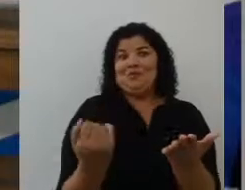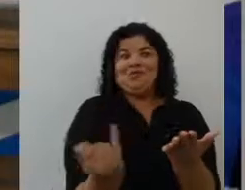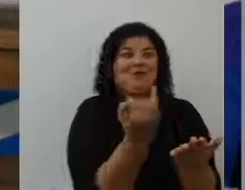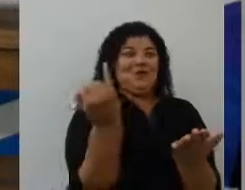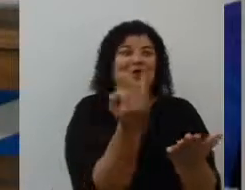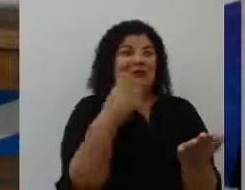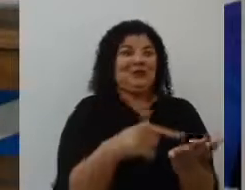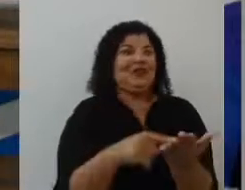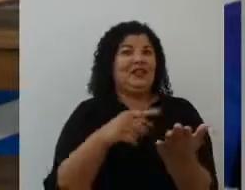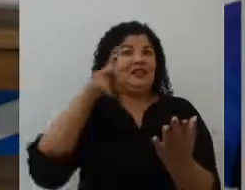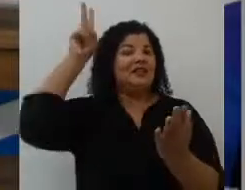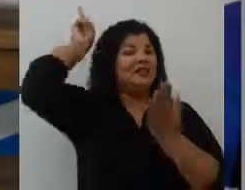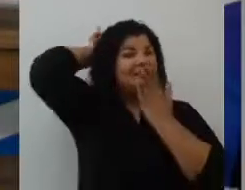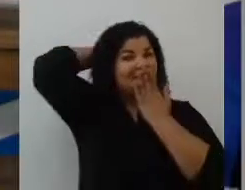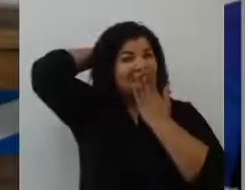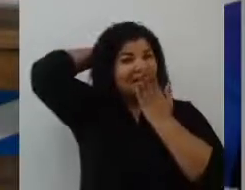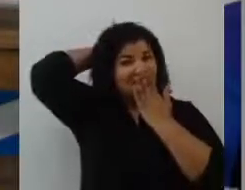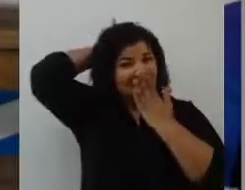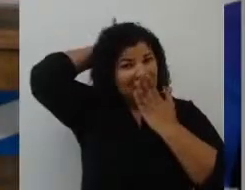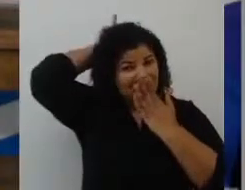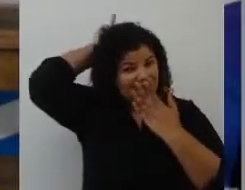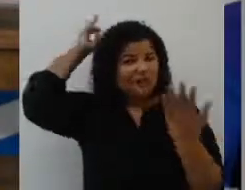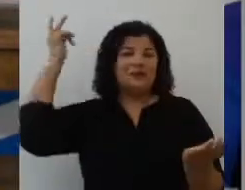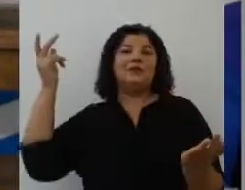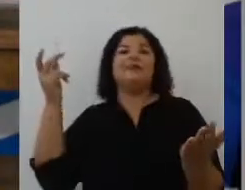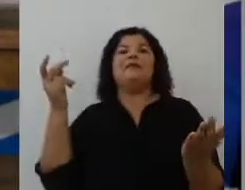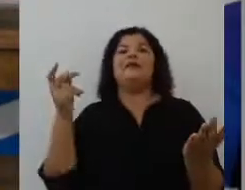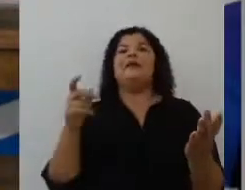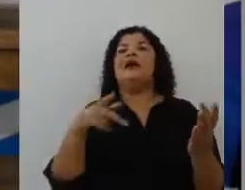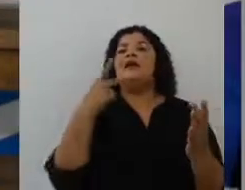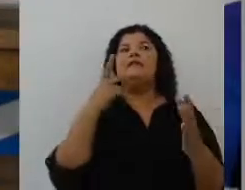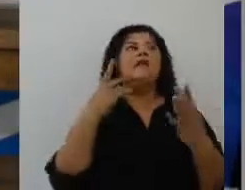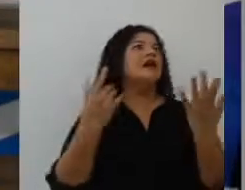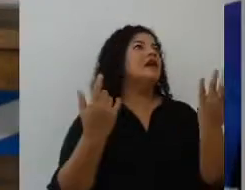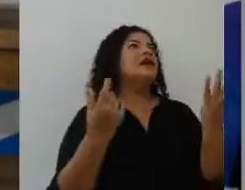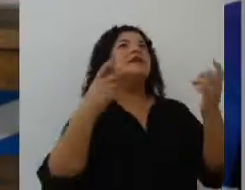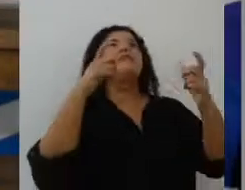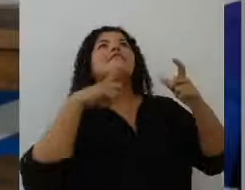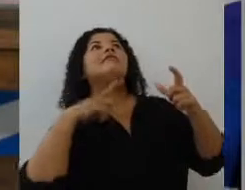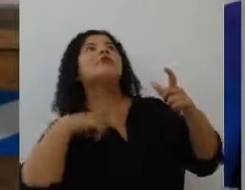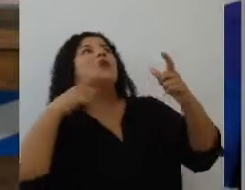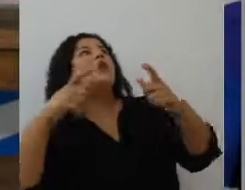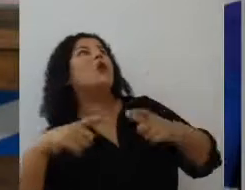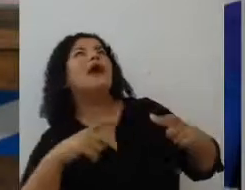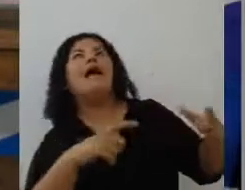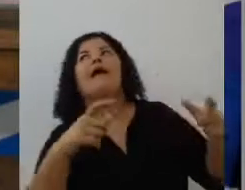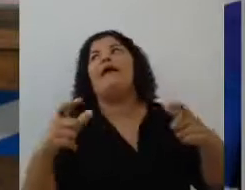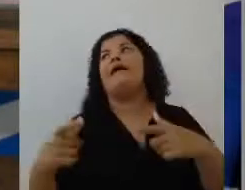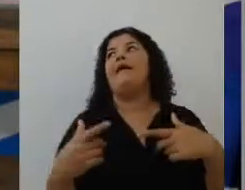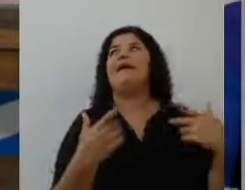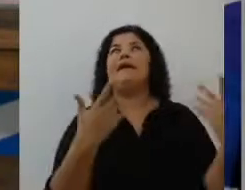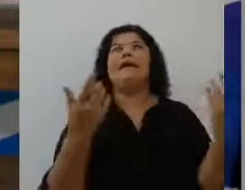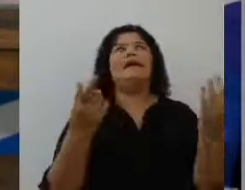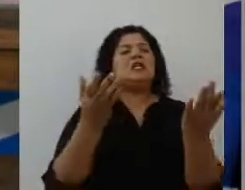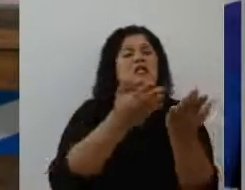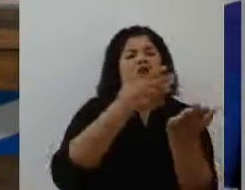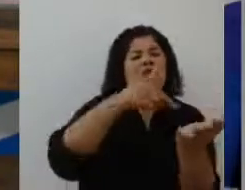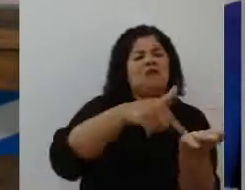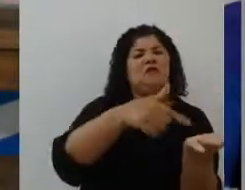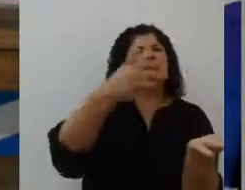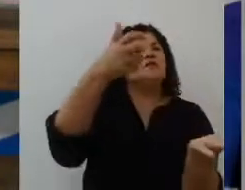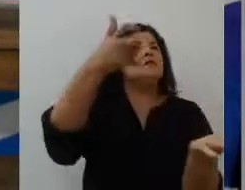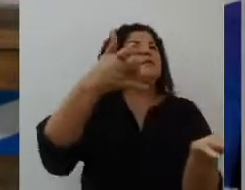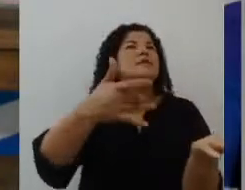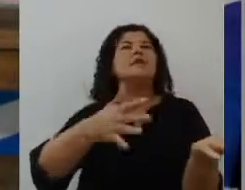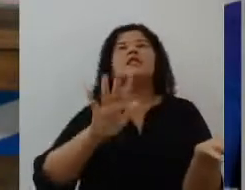figura do índio, como é o caso ali em Iracema, ele fala do cenário, né? A parte do livro que diz assim, não